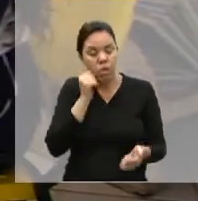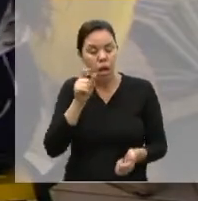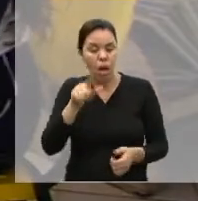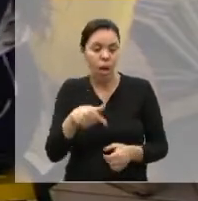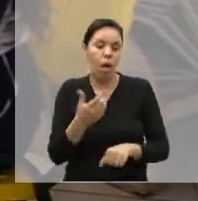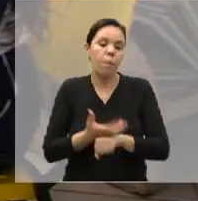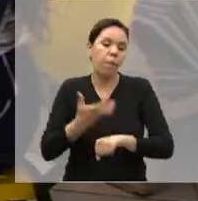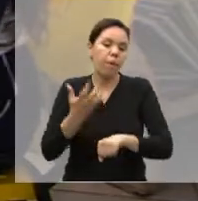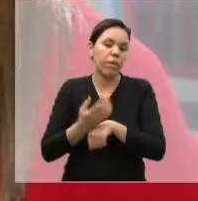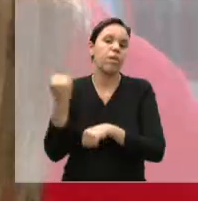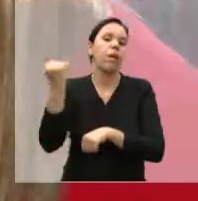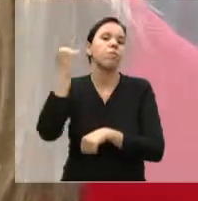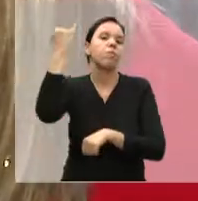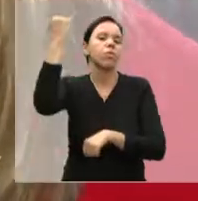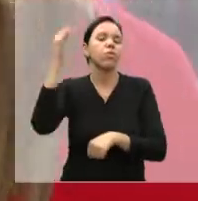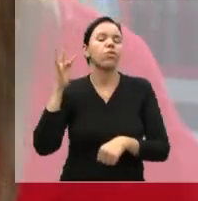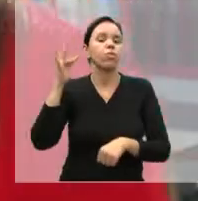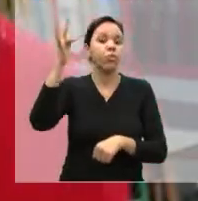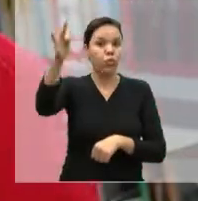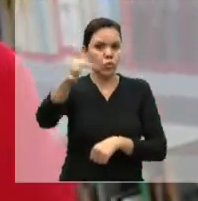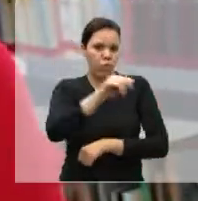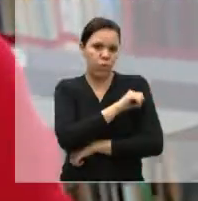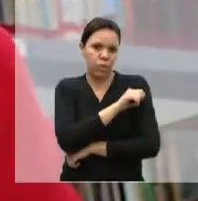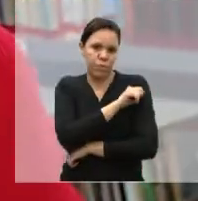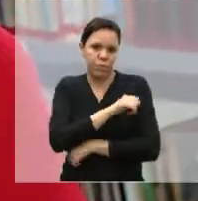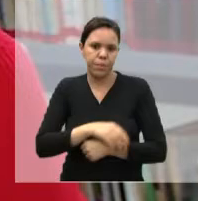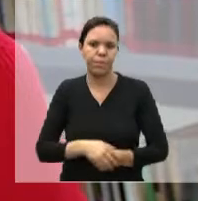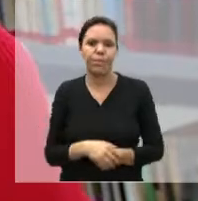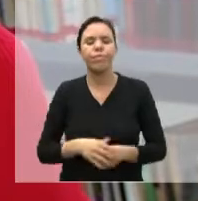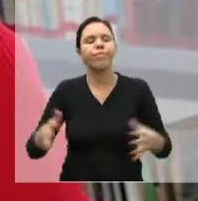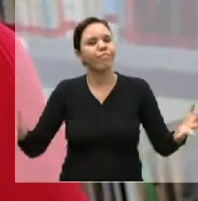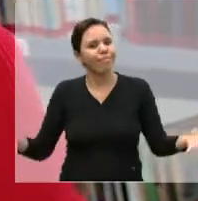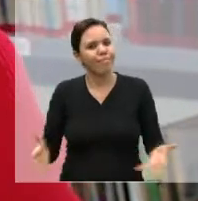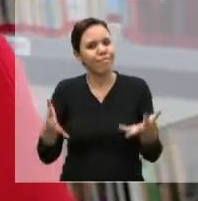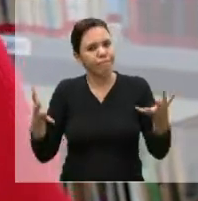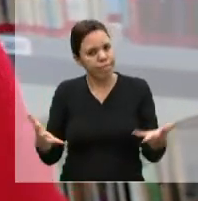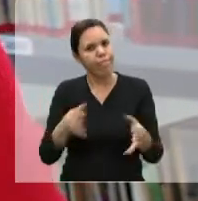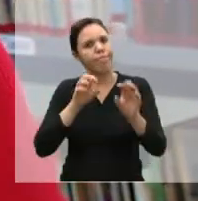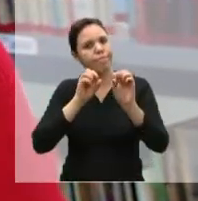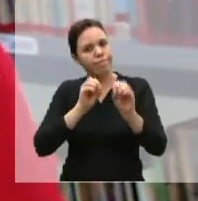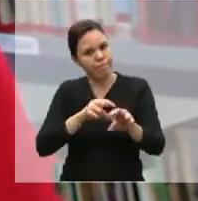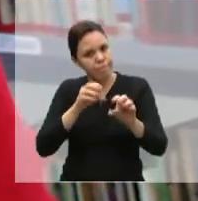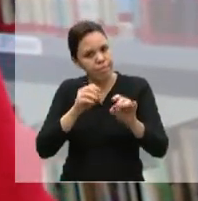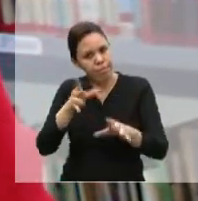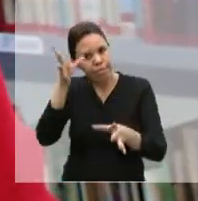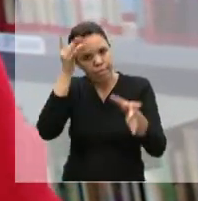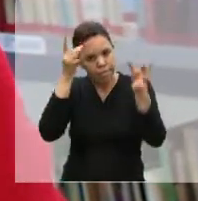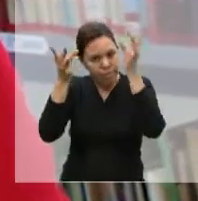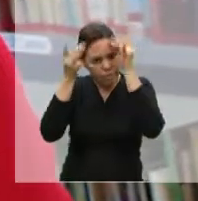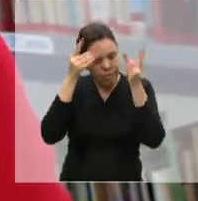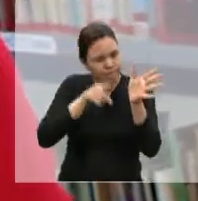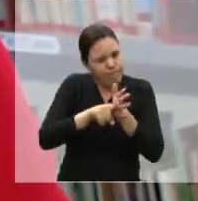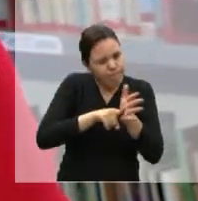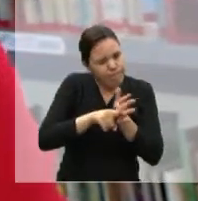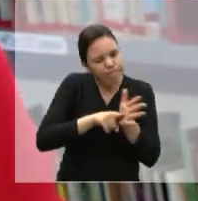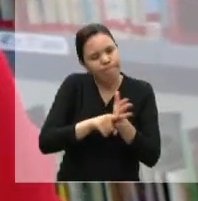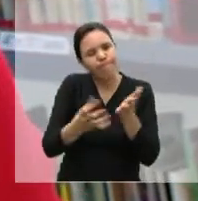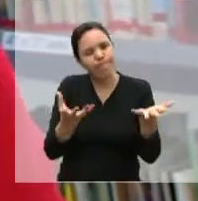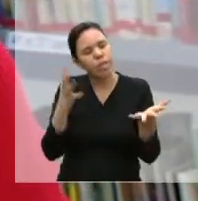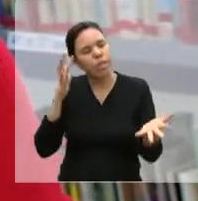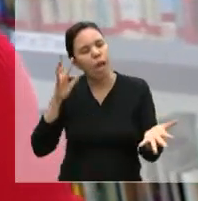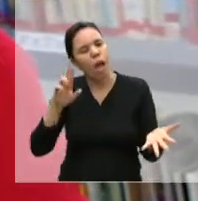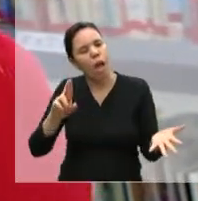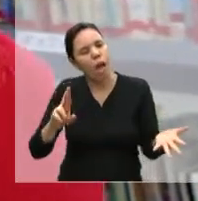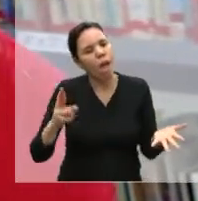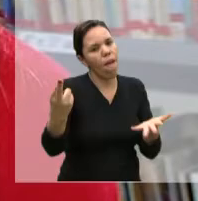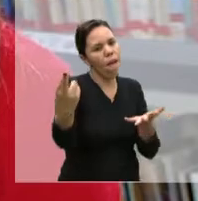dos alunos. Eles são estimulados, incentivados a buscarem as problemáticas, né, as situações do dia a